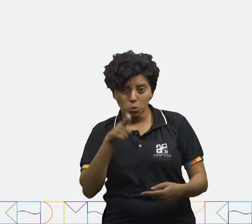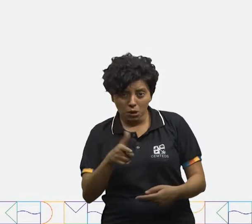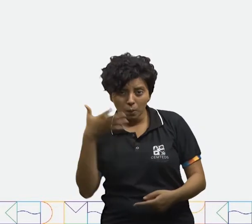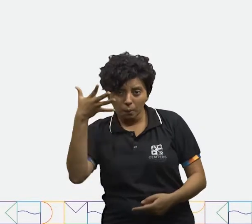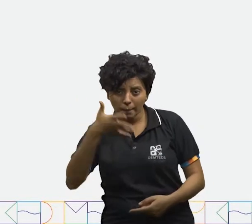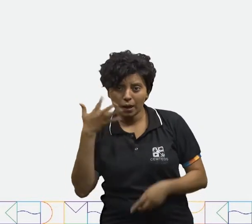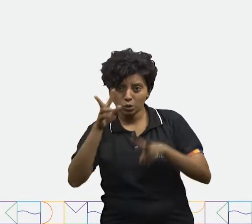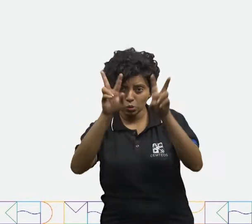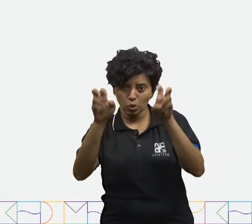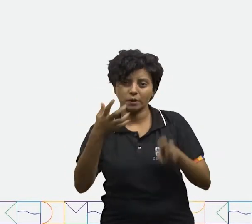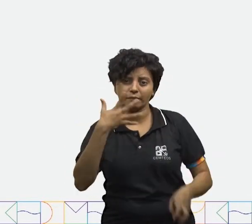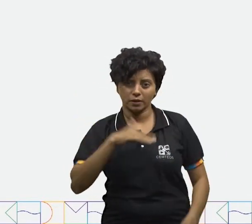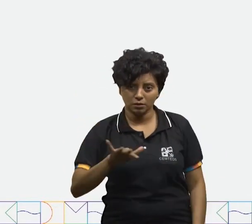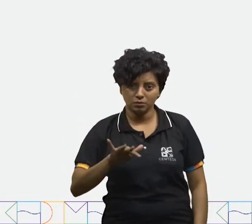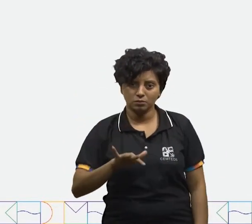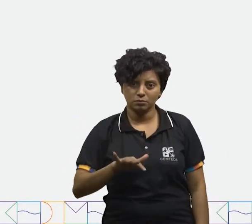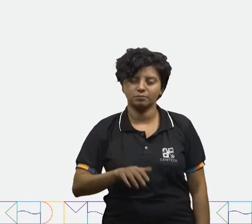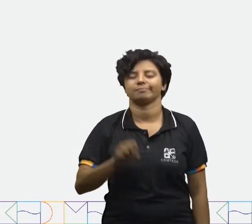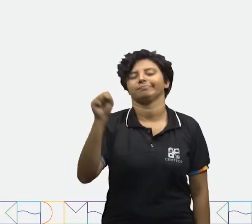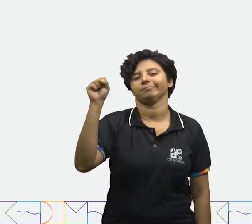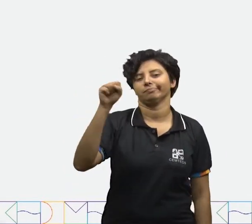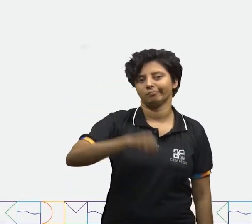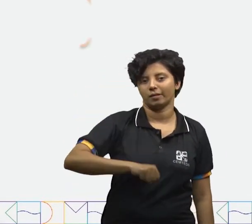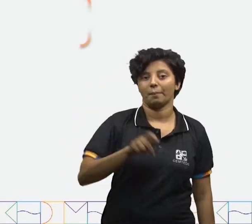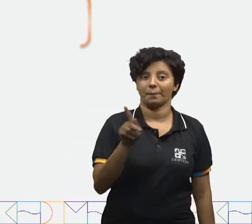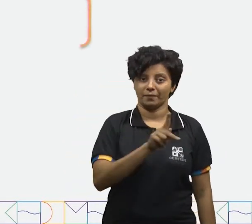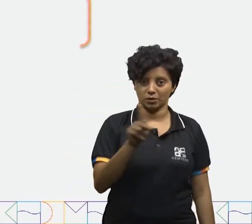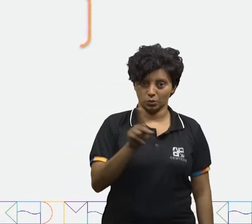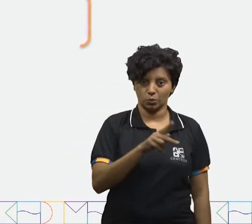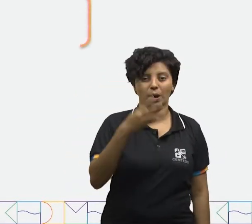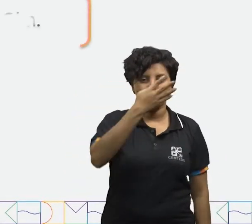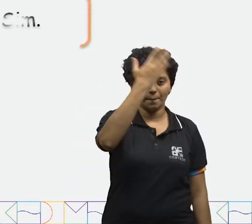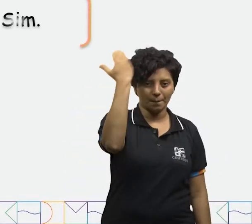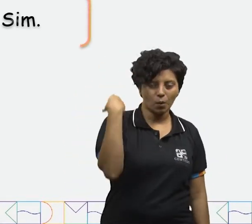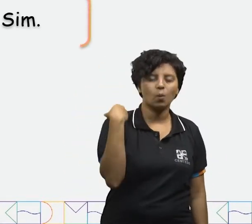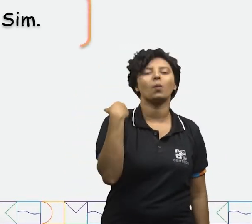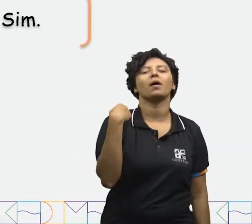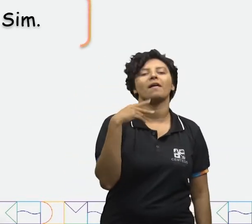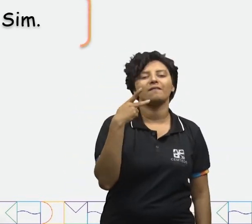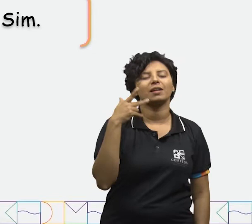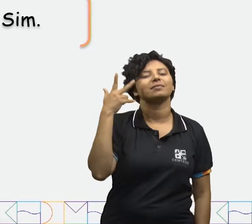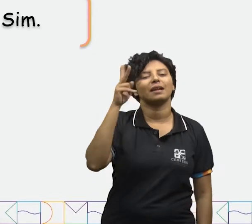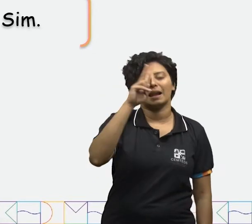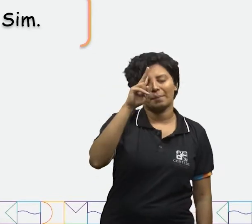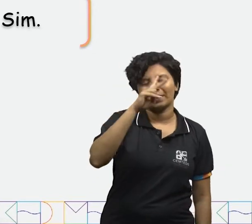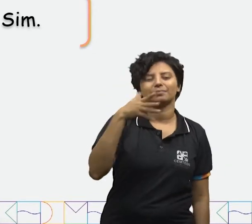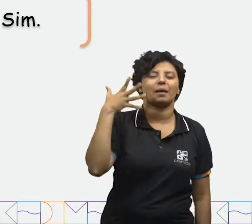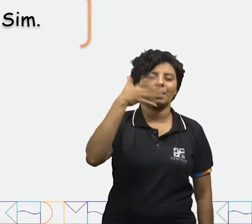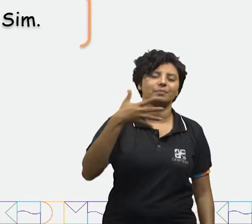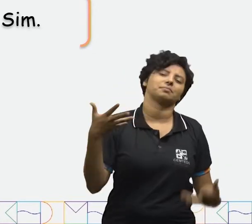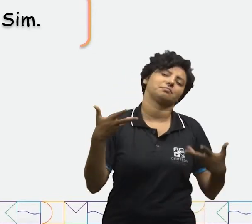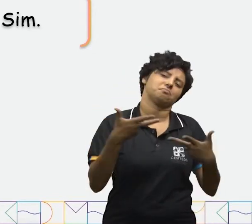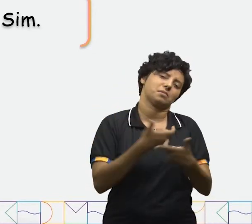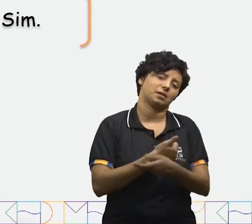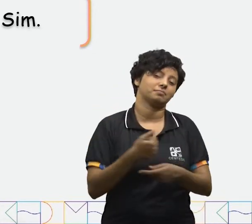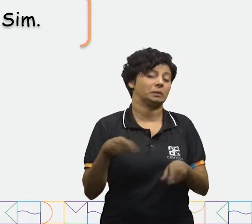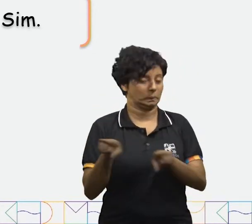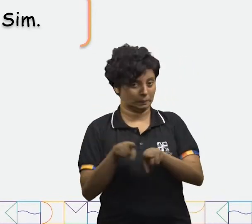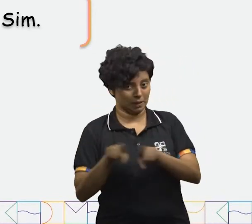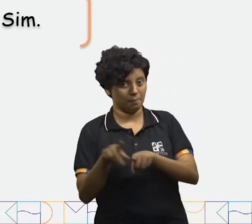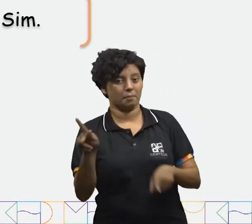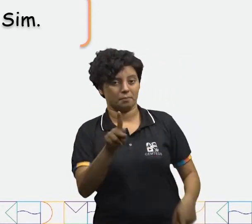sua infância? Sim, a professora Mônica contou suas lembranças adoráveis, assim como eu. Eu